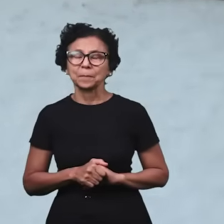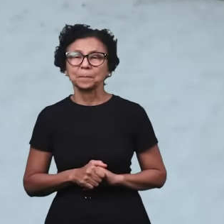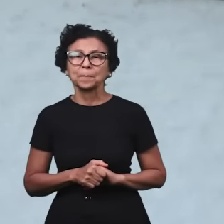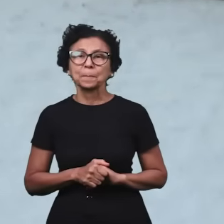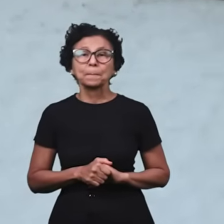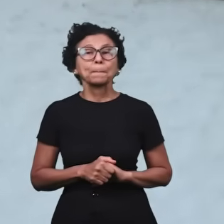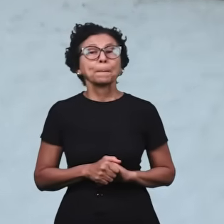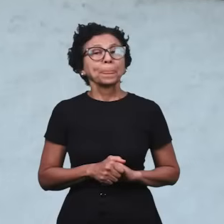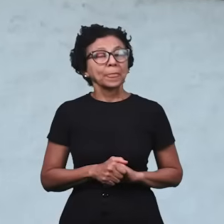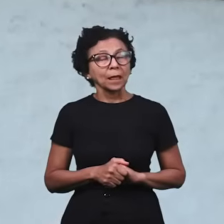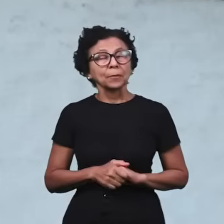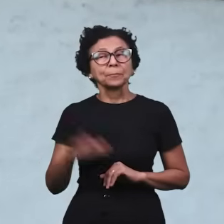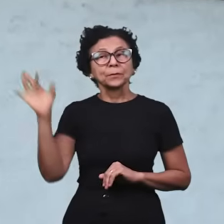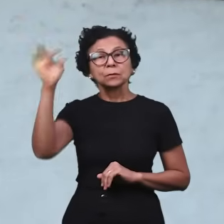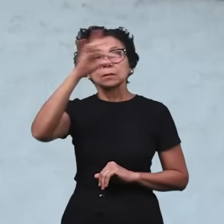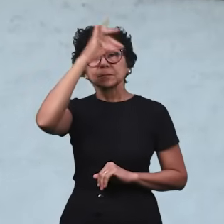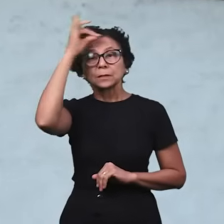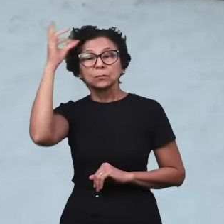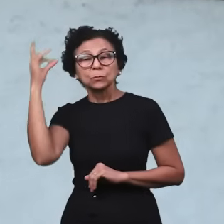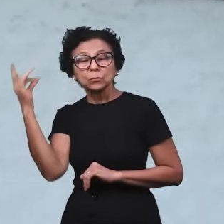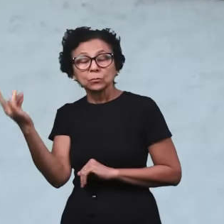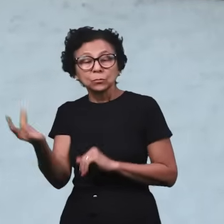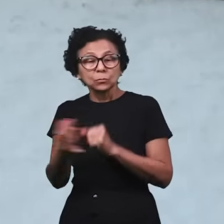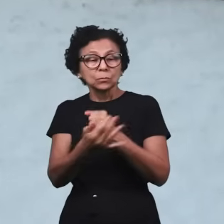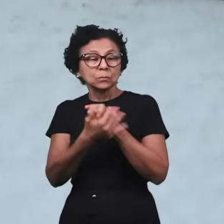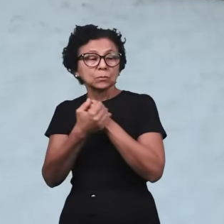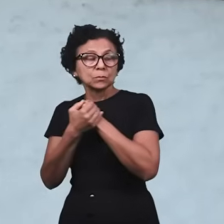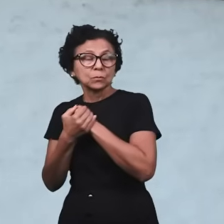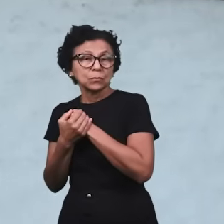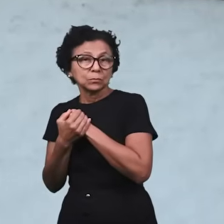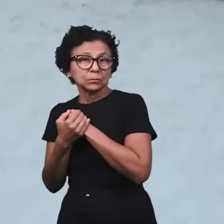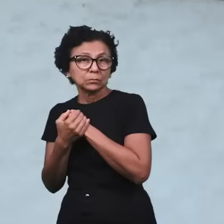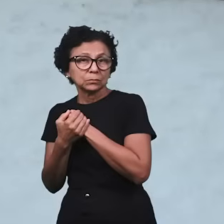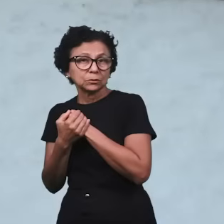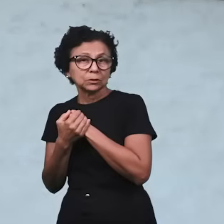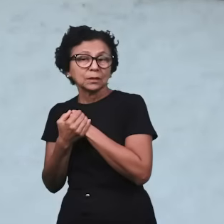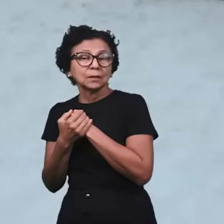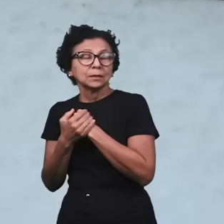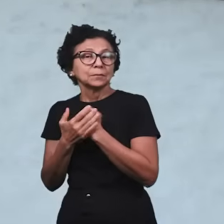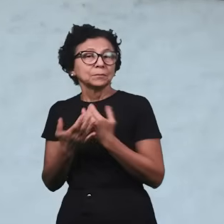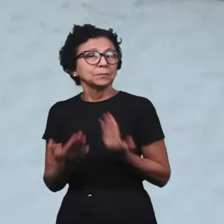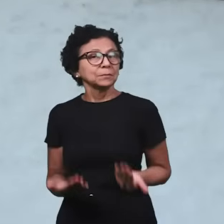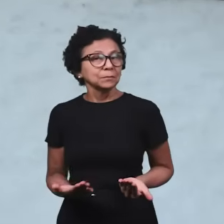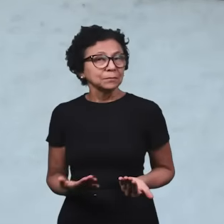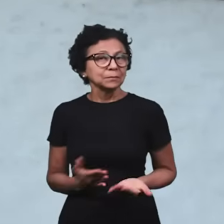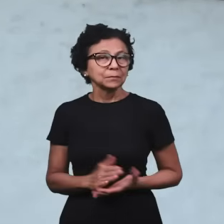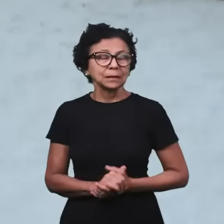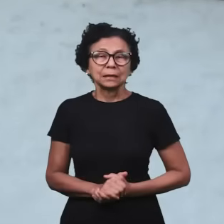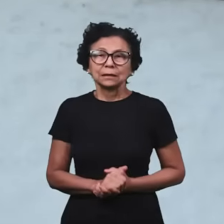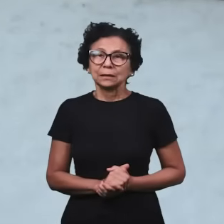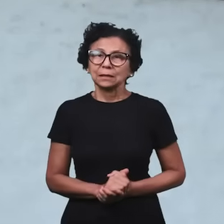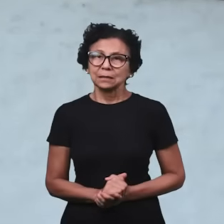é? Então, o Espírito Santo nos esconde. Agora, é uma escolha nossa de querer